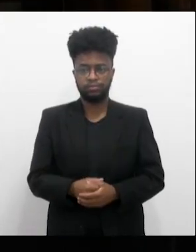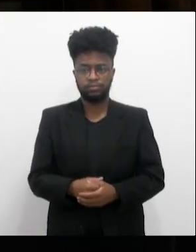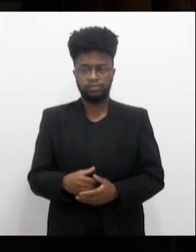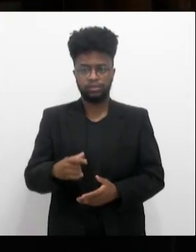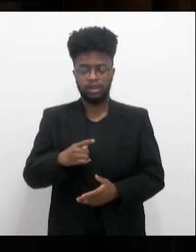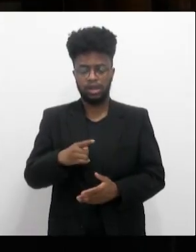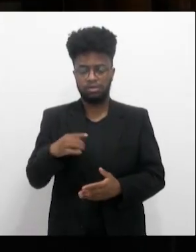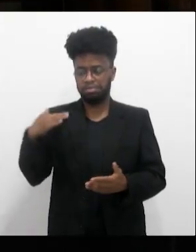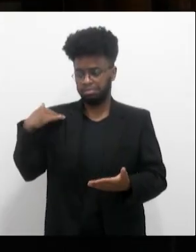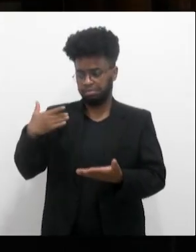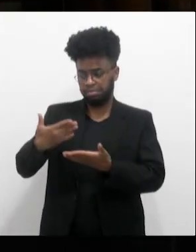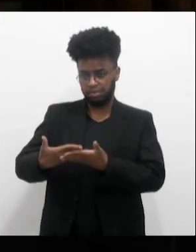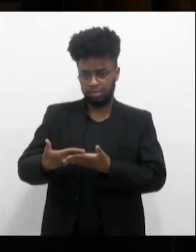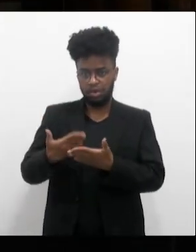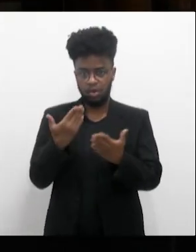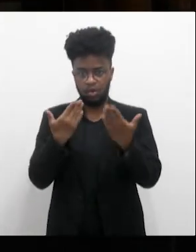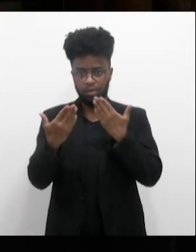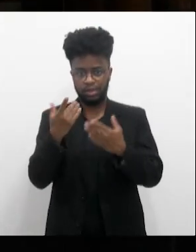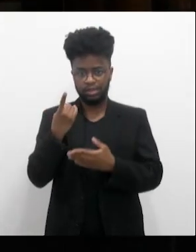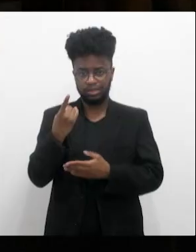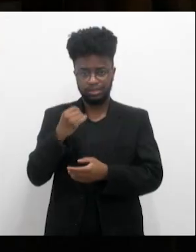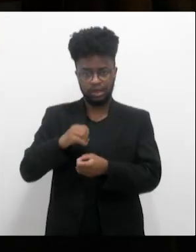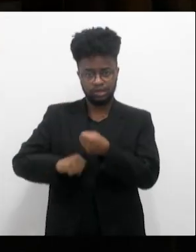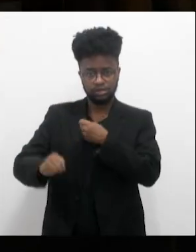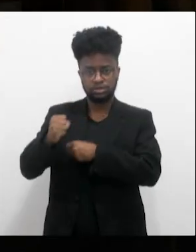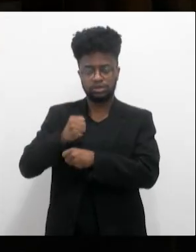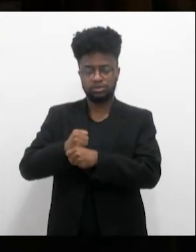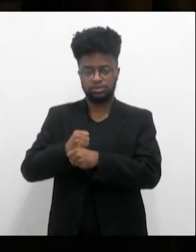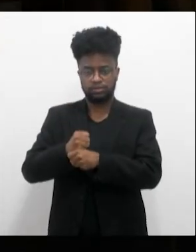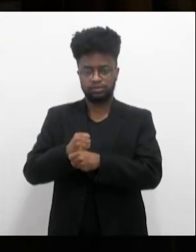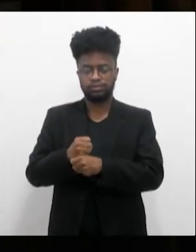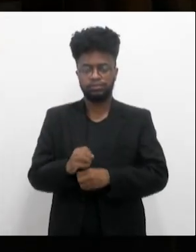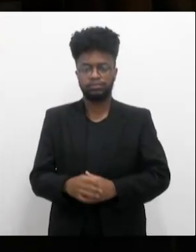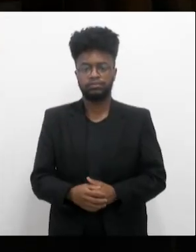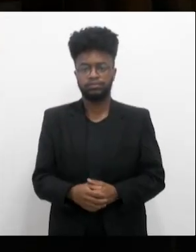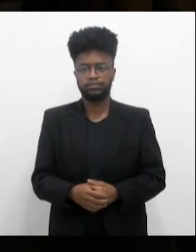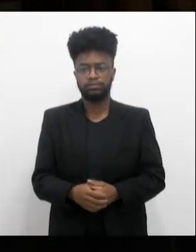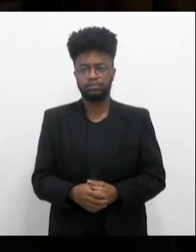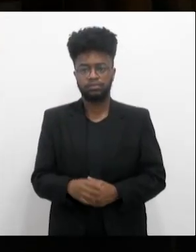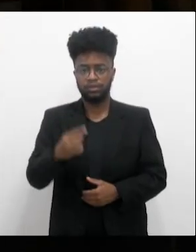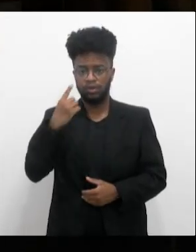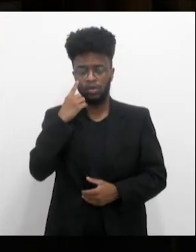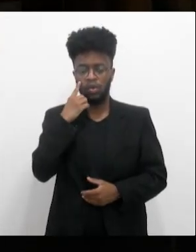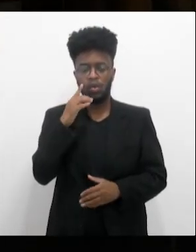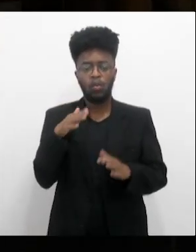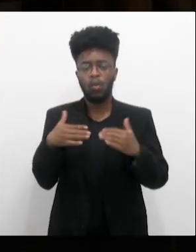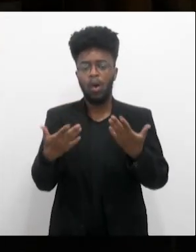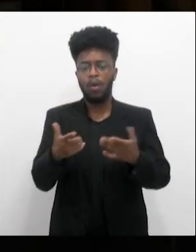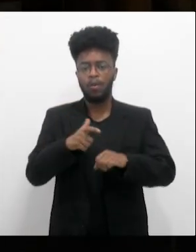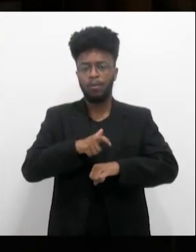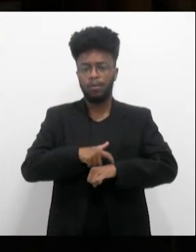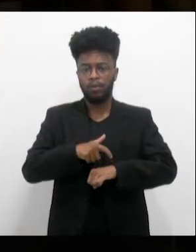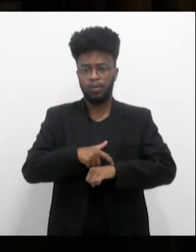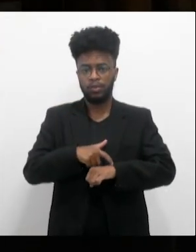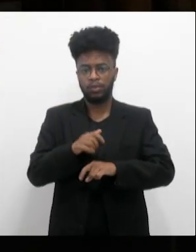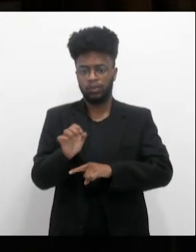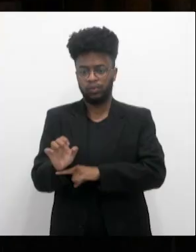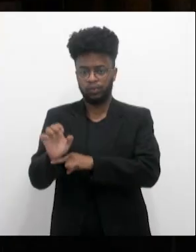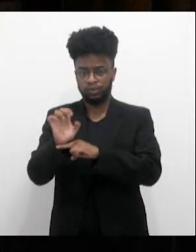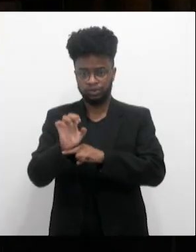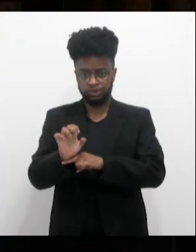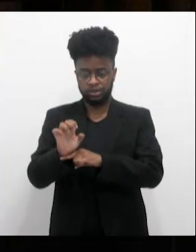tempo, 10 anos atrás, e ver quais foram os momentos que o